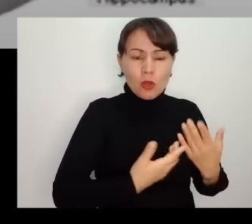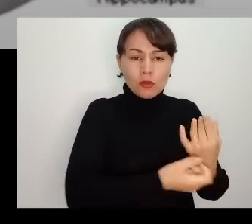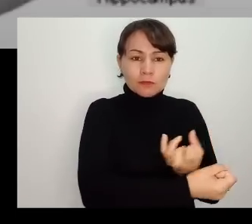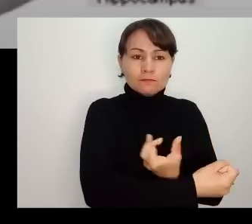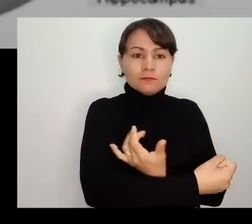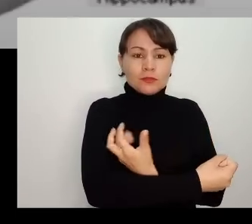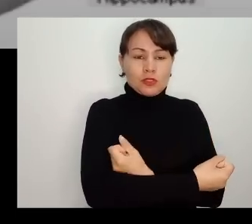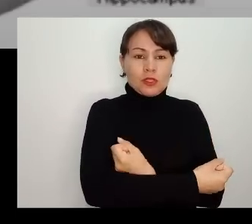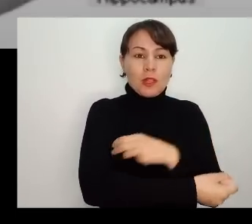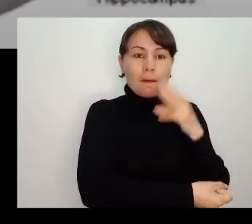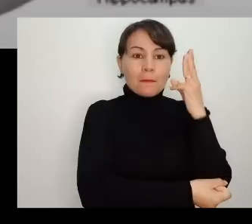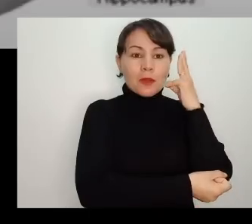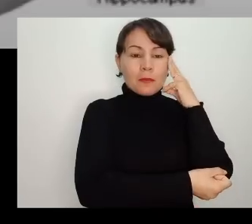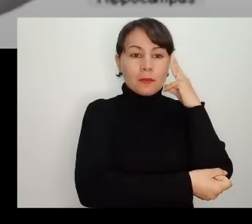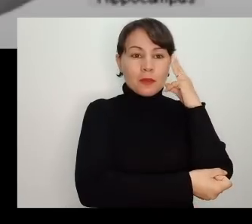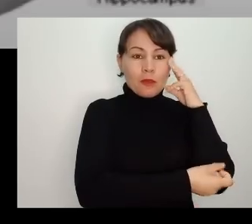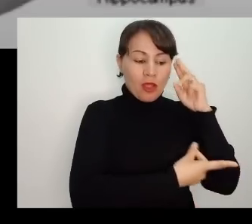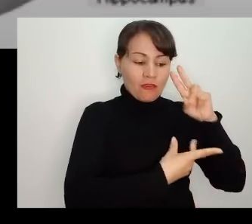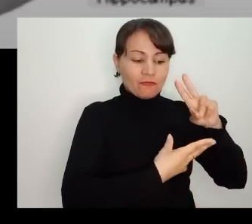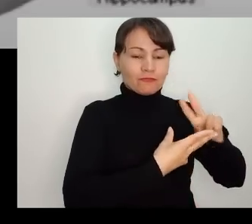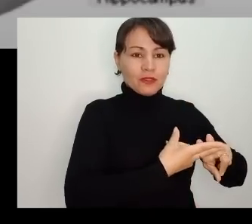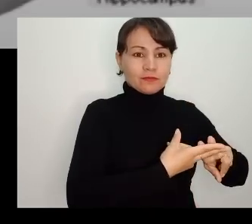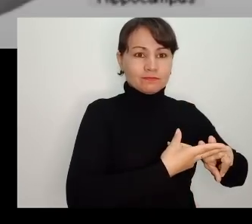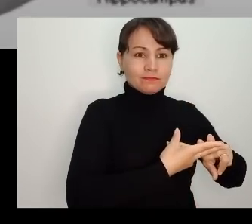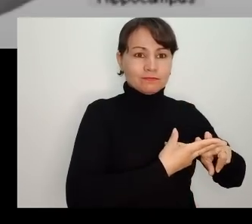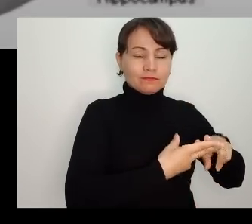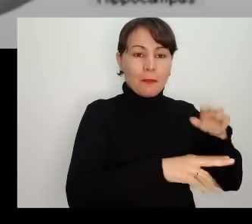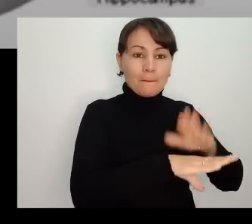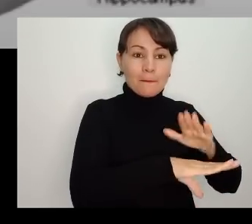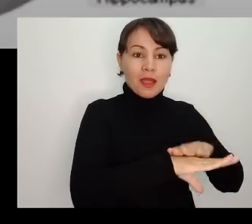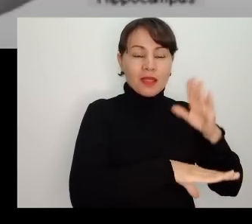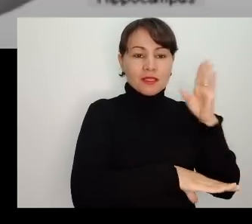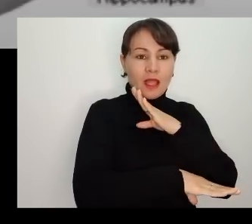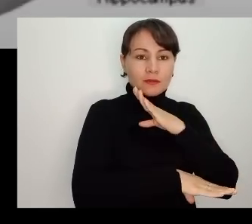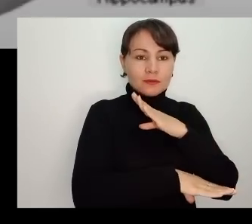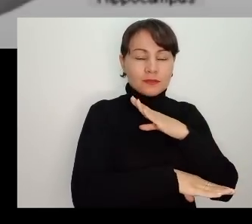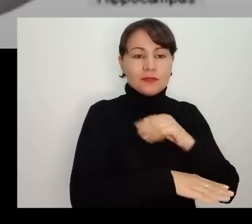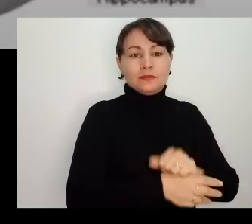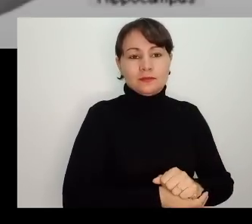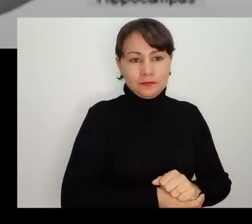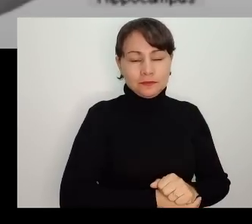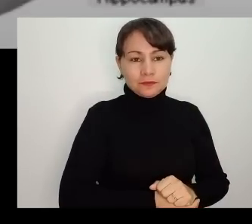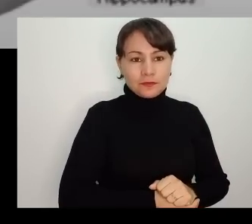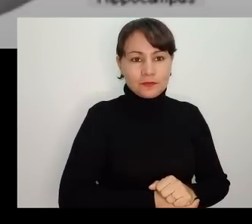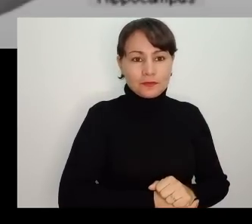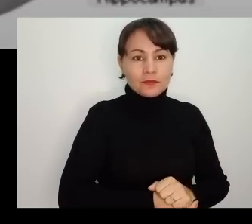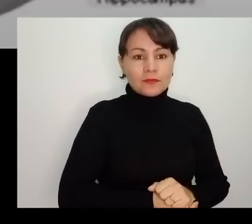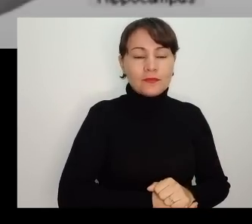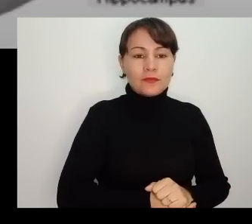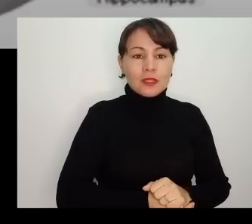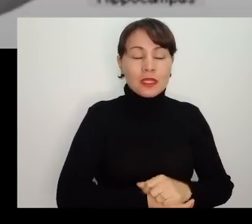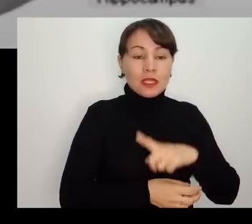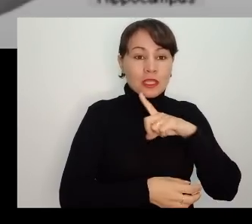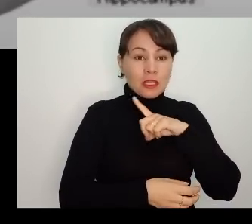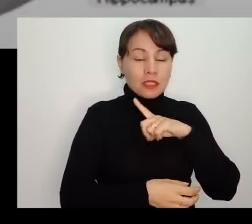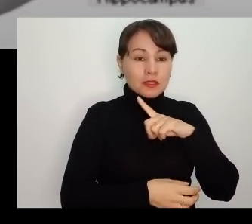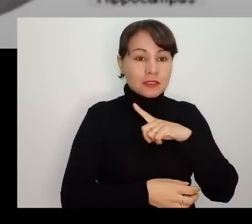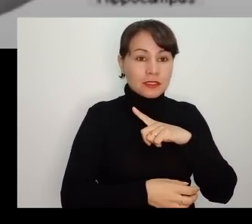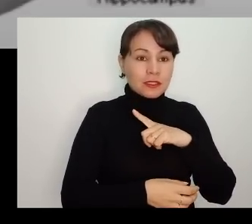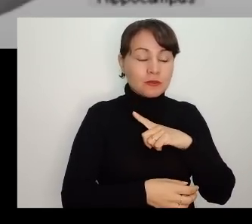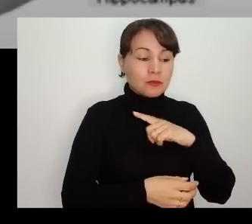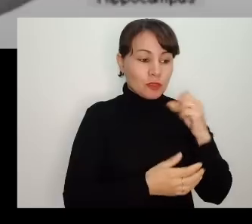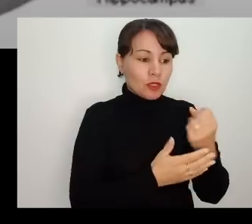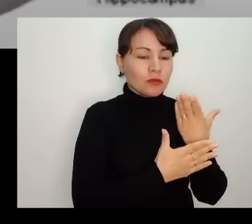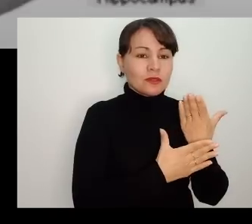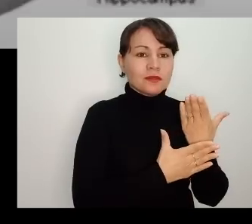estimule as nossas emoções, a nossa memória ela é mais rápida processada. E aqui nós temos a